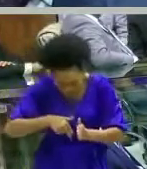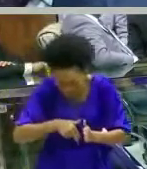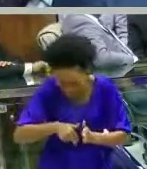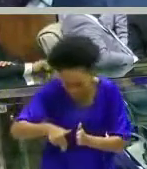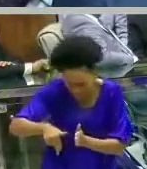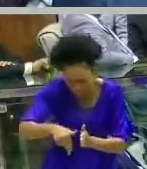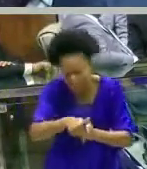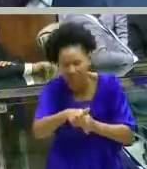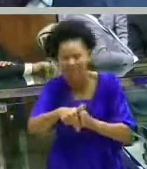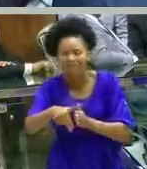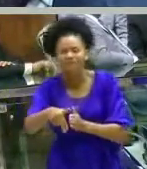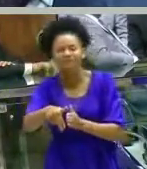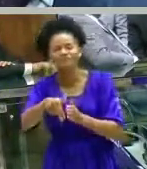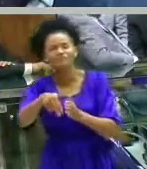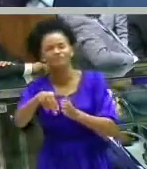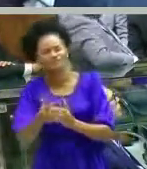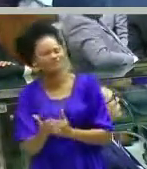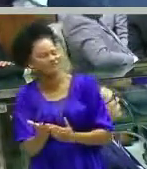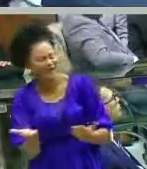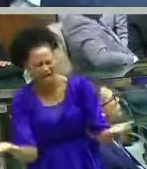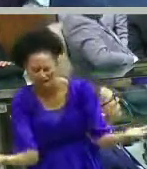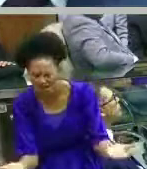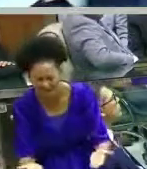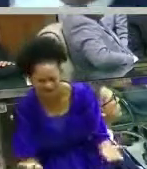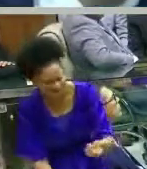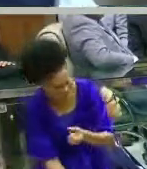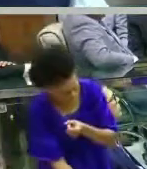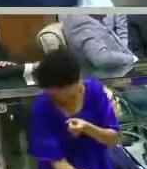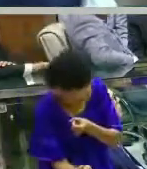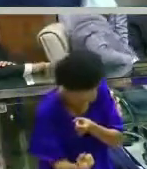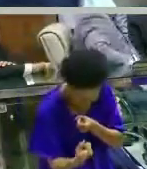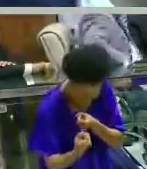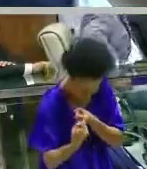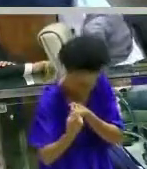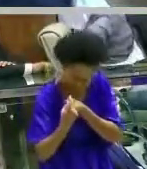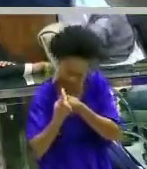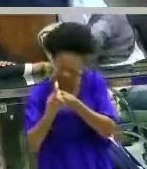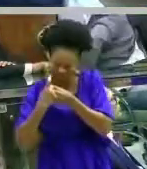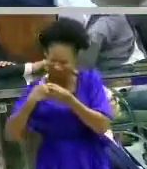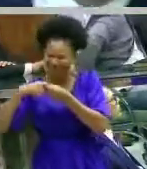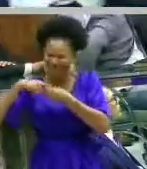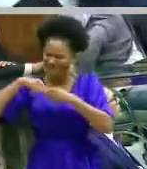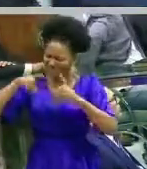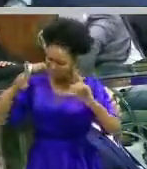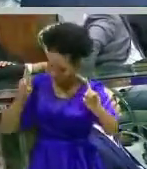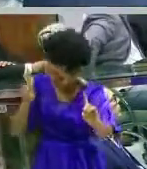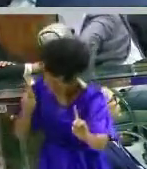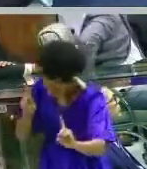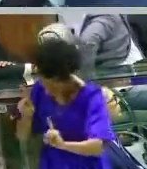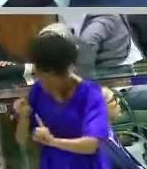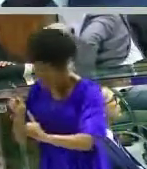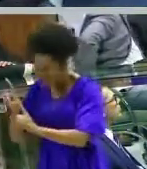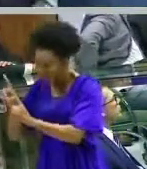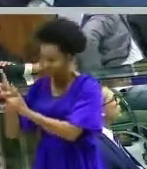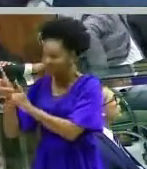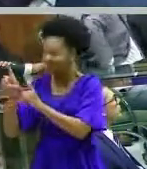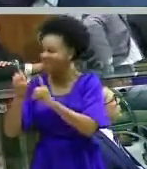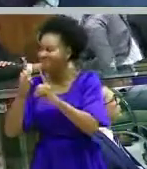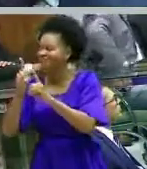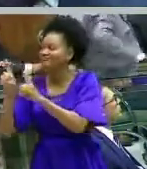teus. Volte agora mesmo para mim. Eu